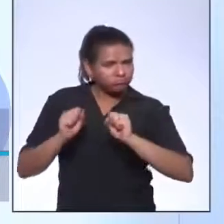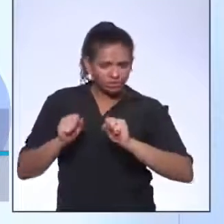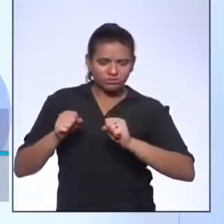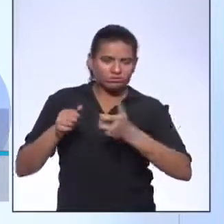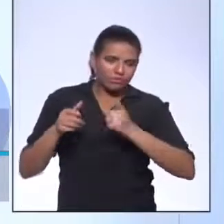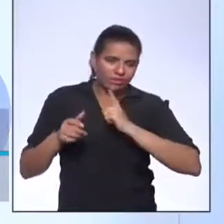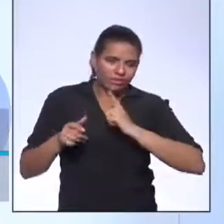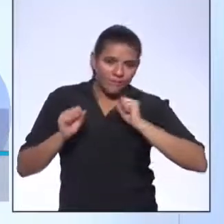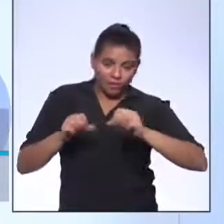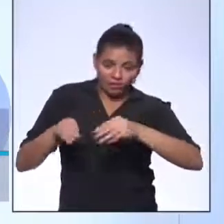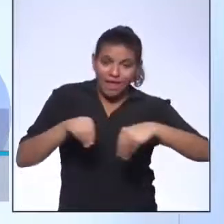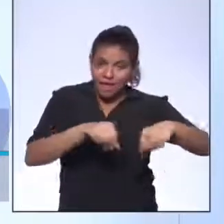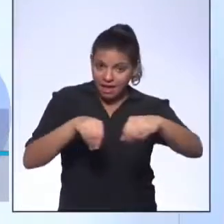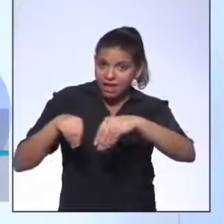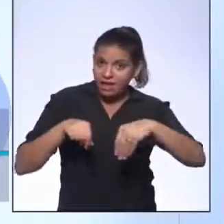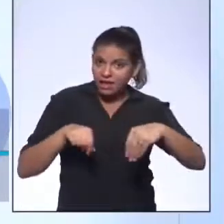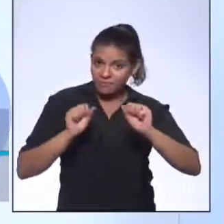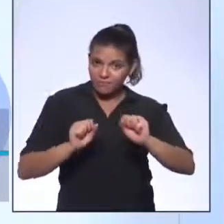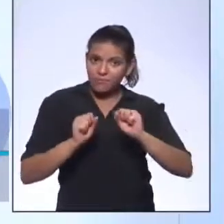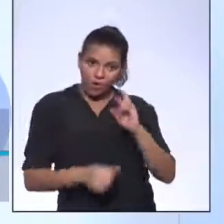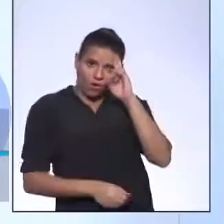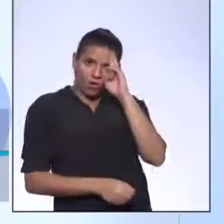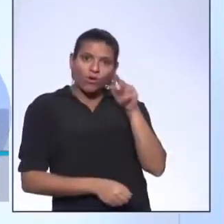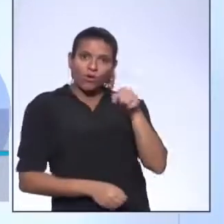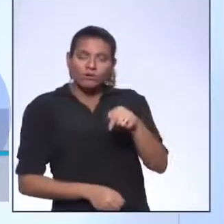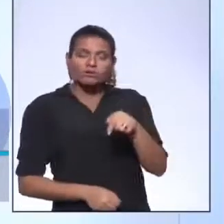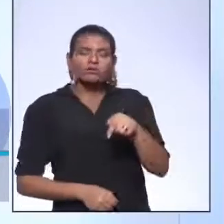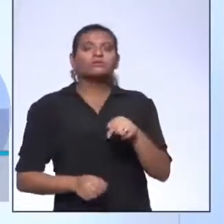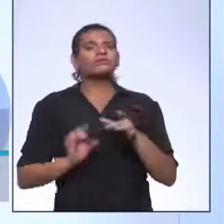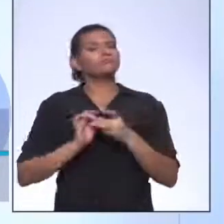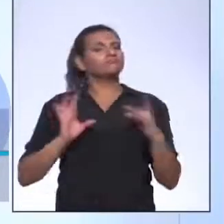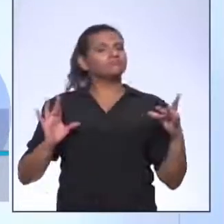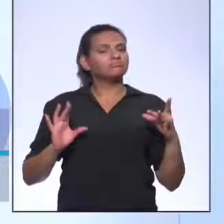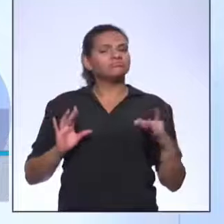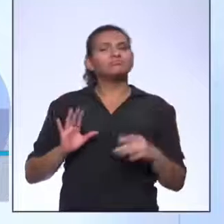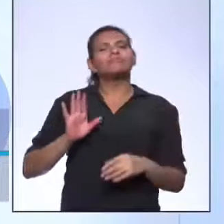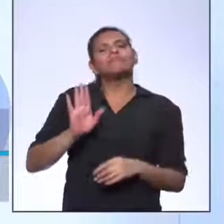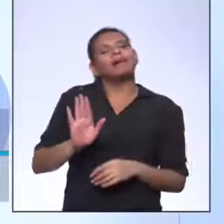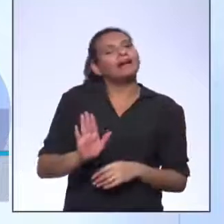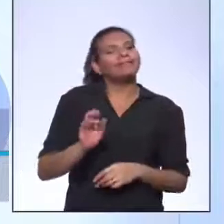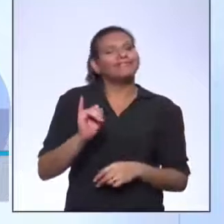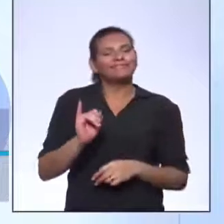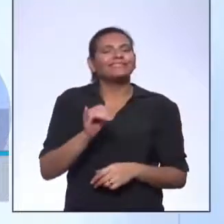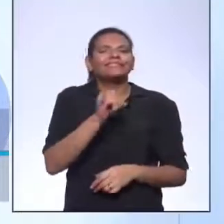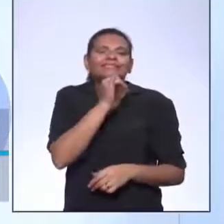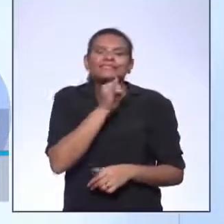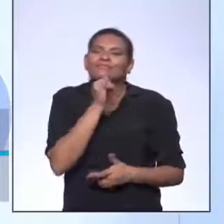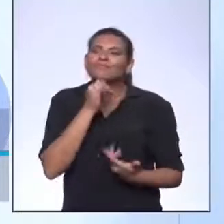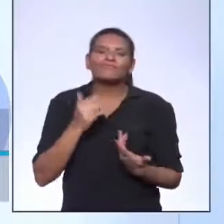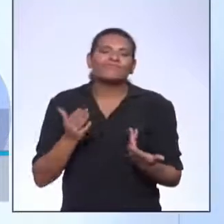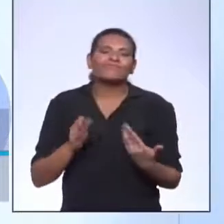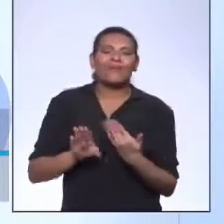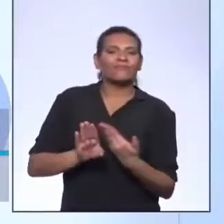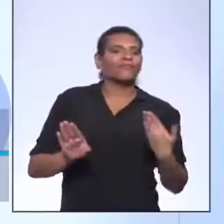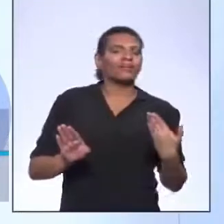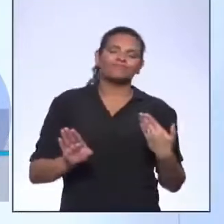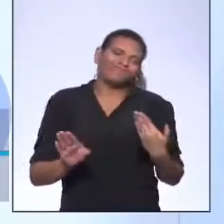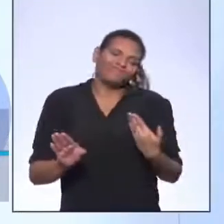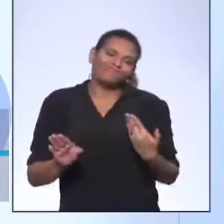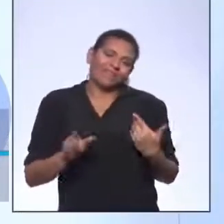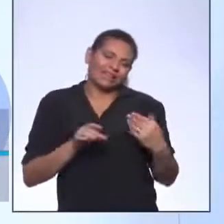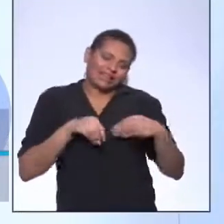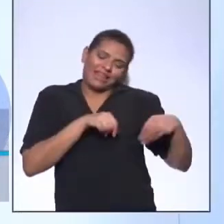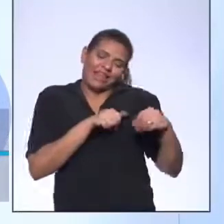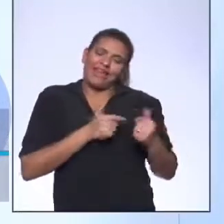livres com direito à terra. Agora, quem está mais longe do pater, aí esses já são livres, só que eles não têm mais terra.